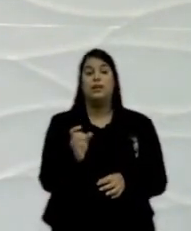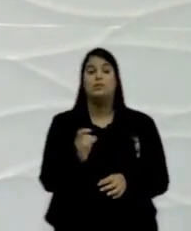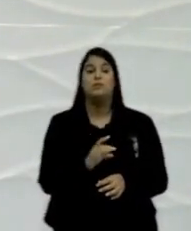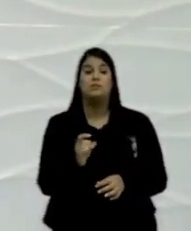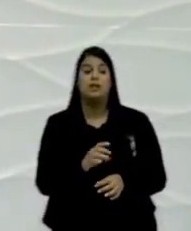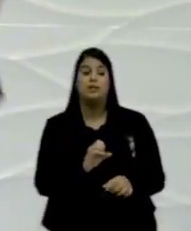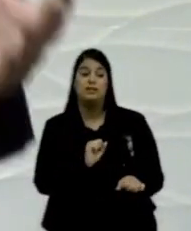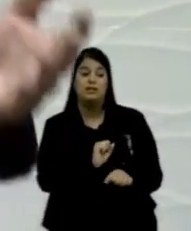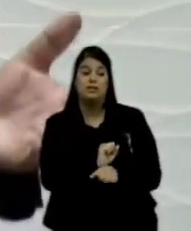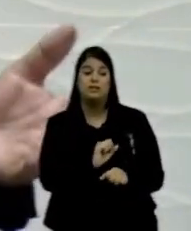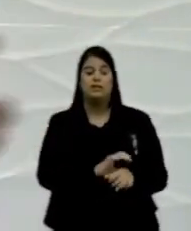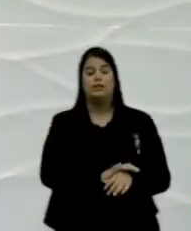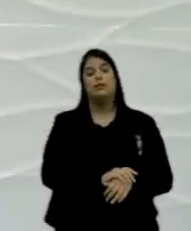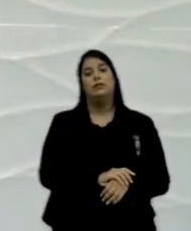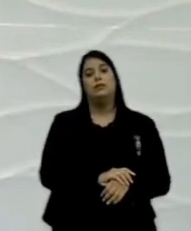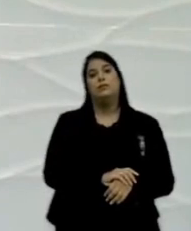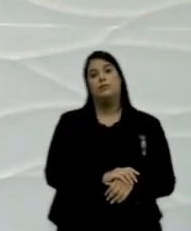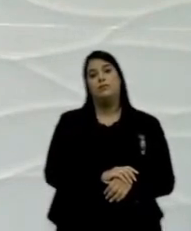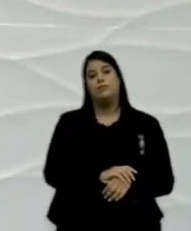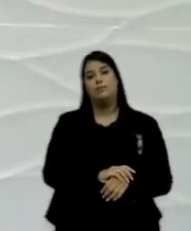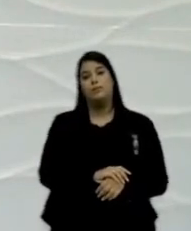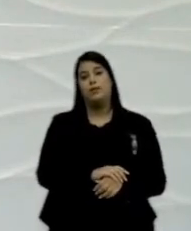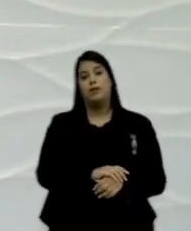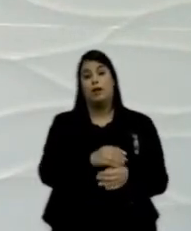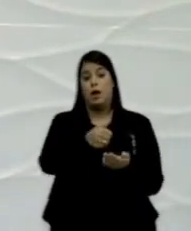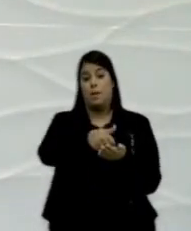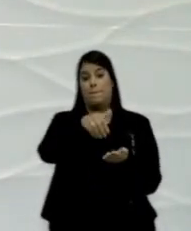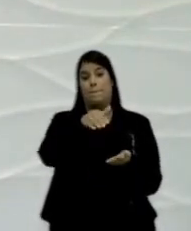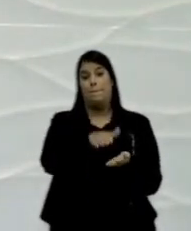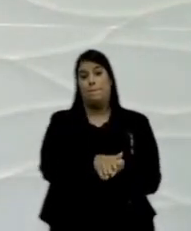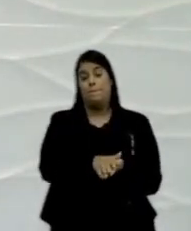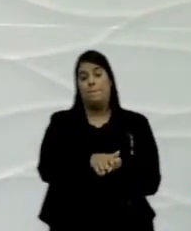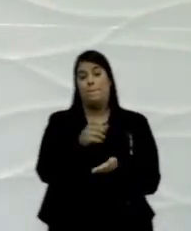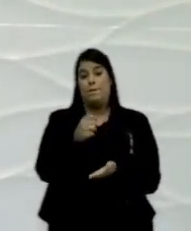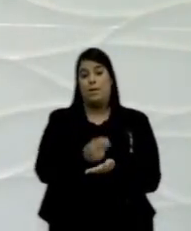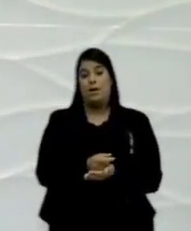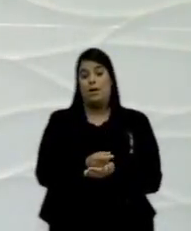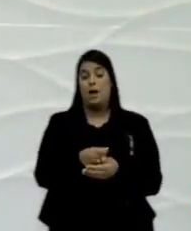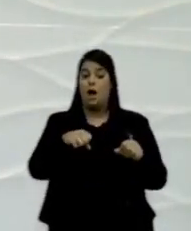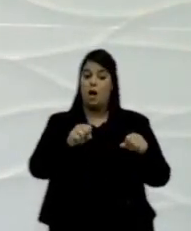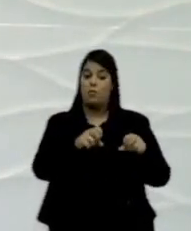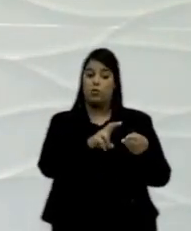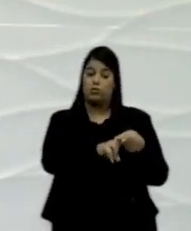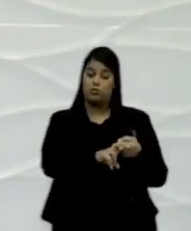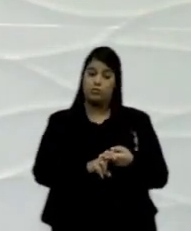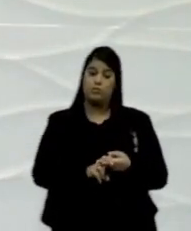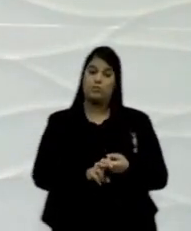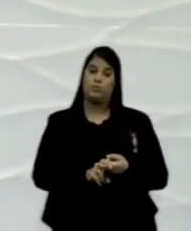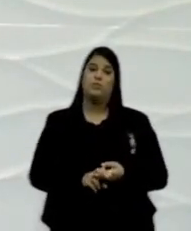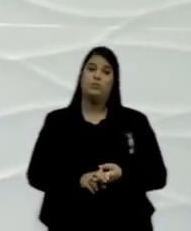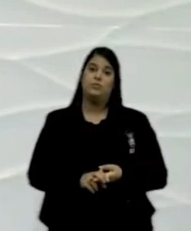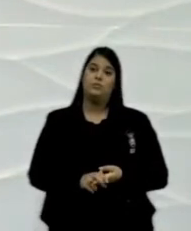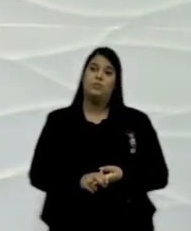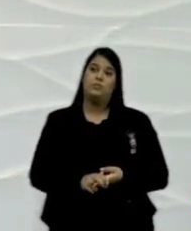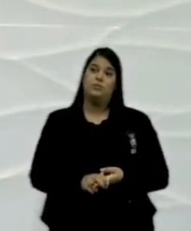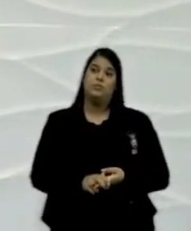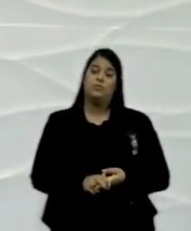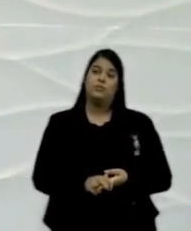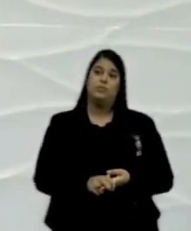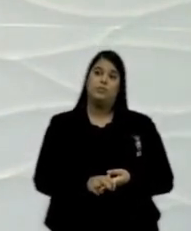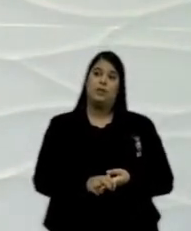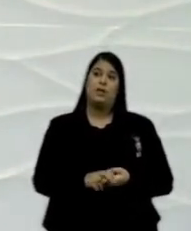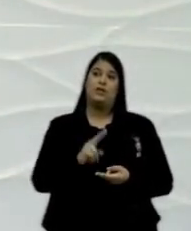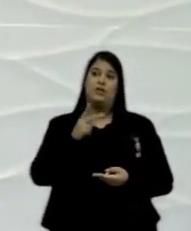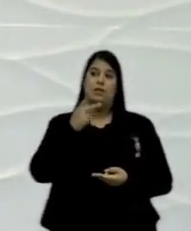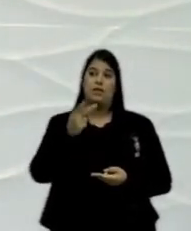ser parado e ser multado, ter sua moto apreendida. É isso que nós estamos falando quanto